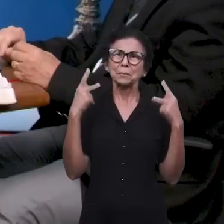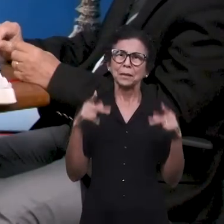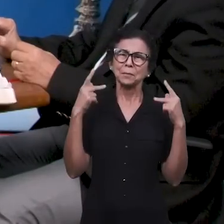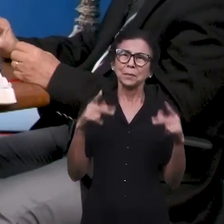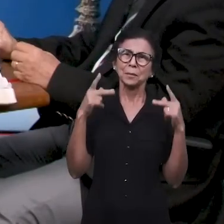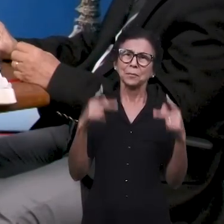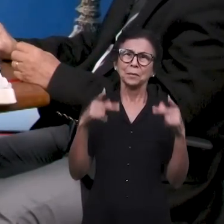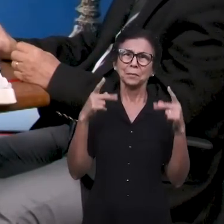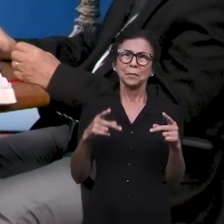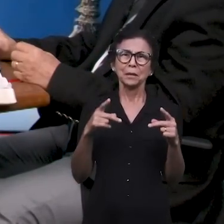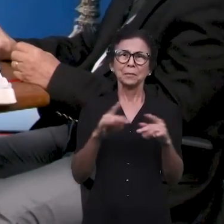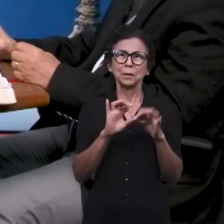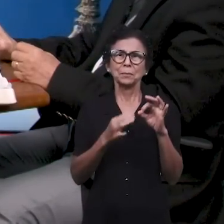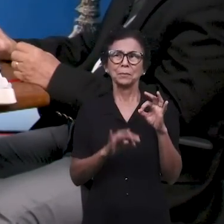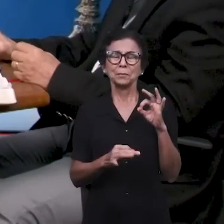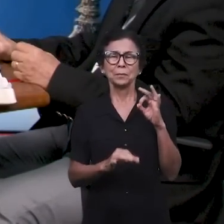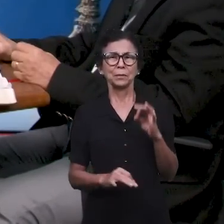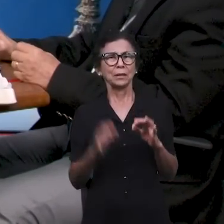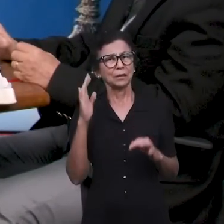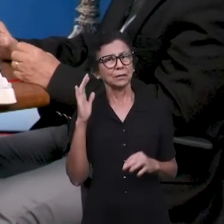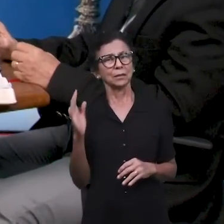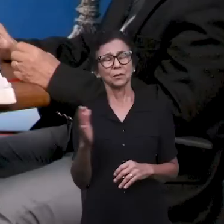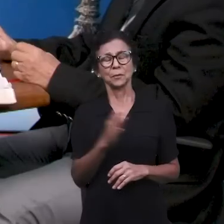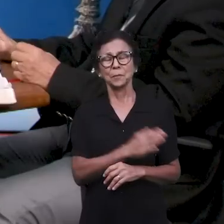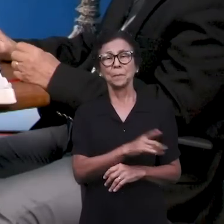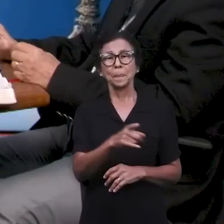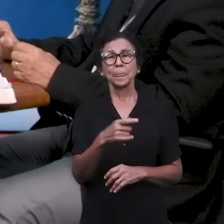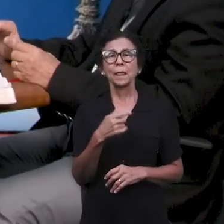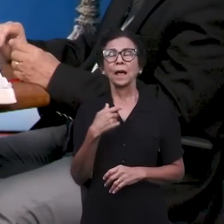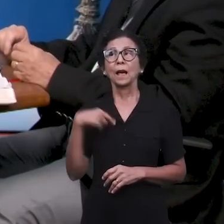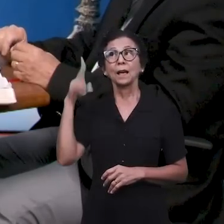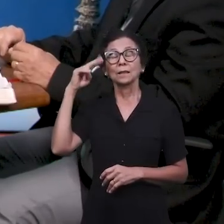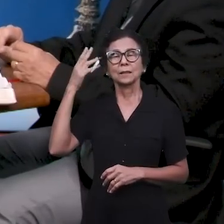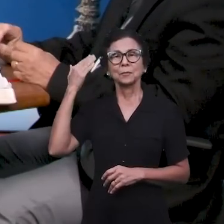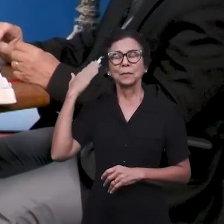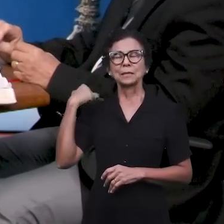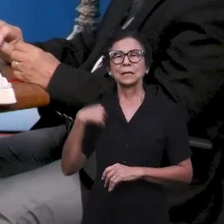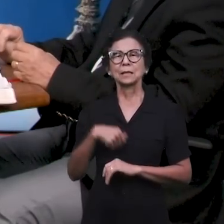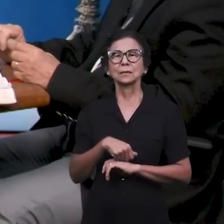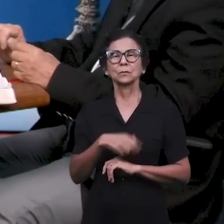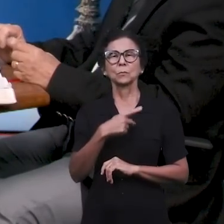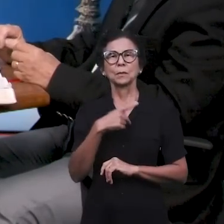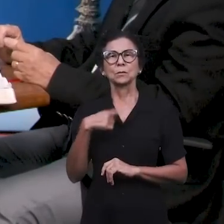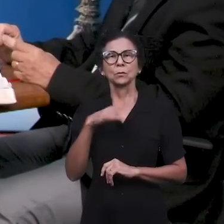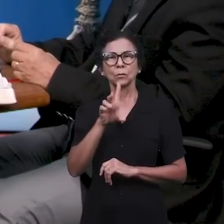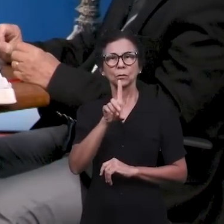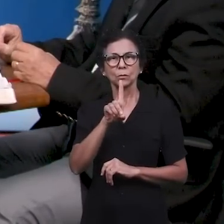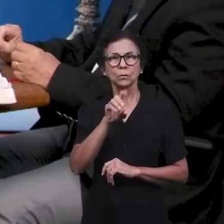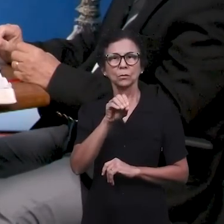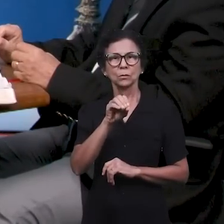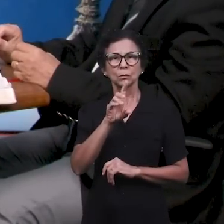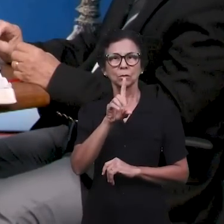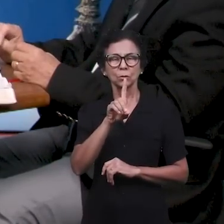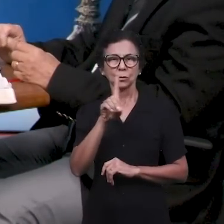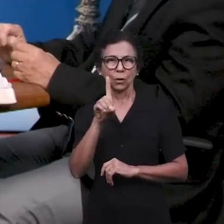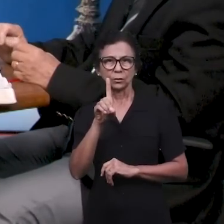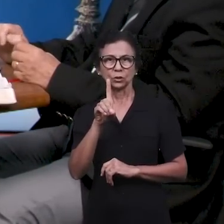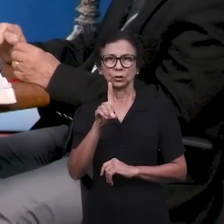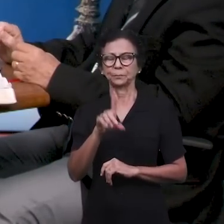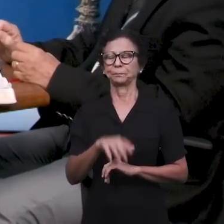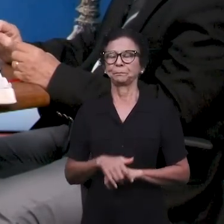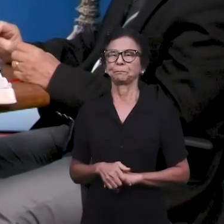Dodge. O pastor Dodge, ele era do Rio de Janeiro, né? Começando na obra lá, ele dizia, quando você entrega uma